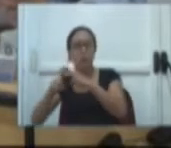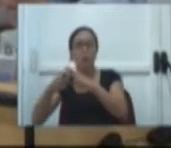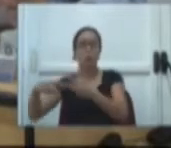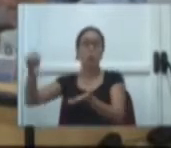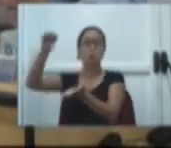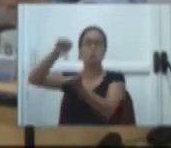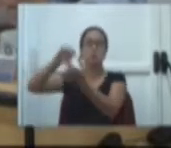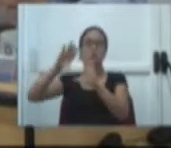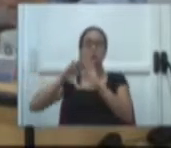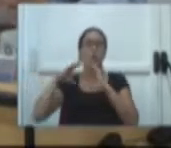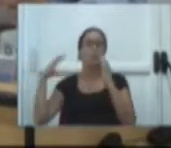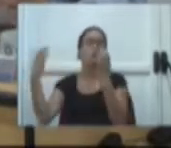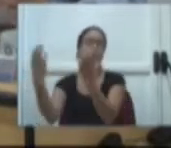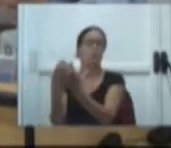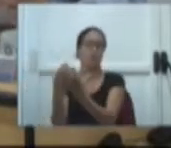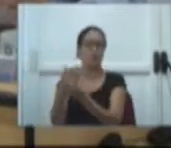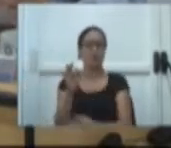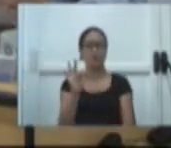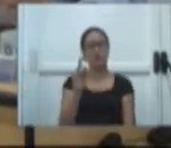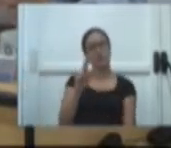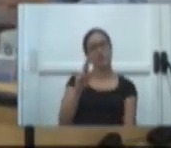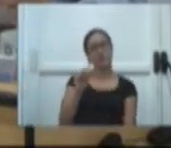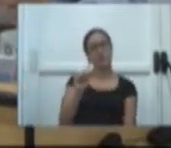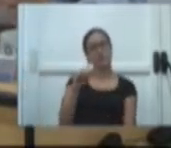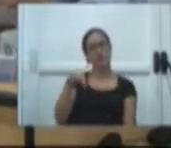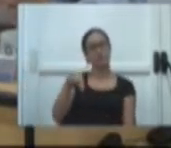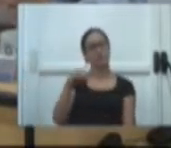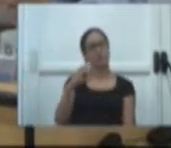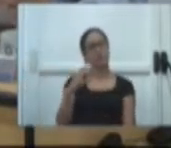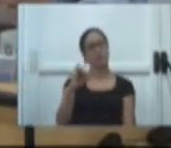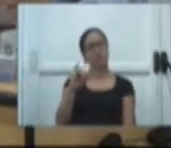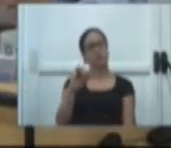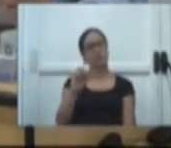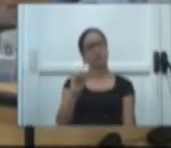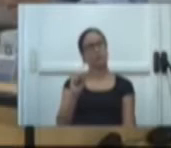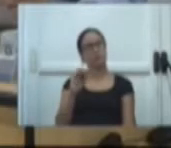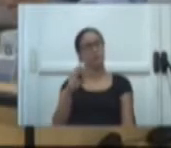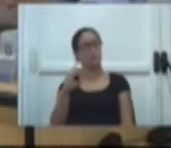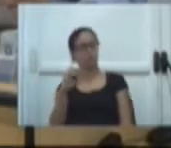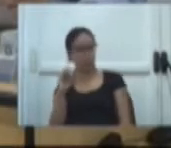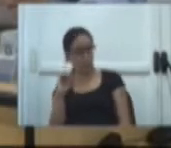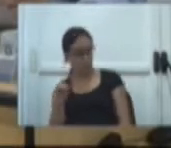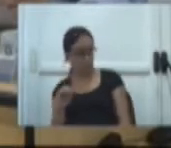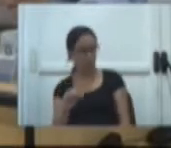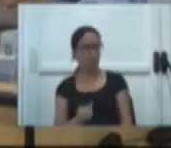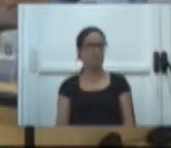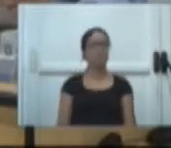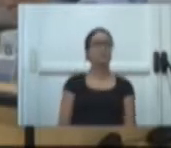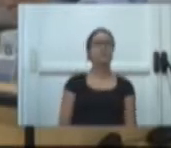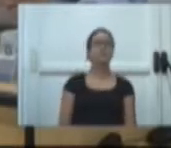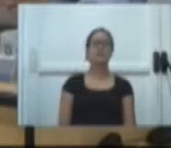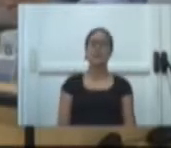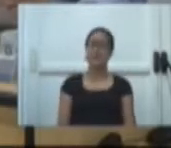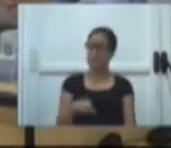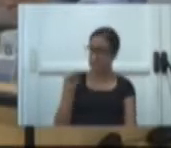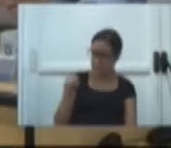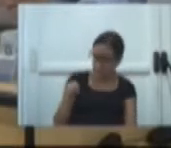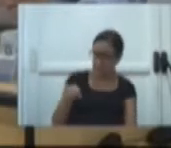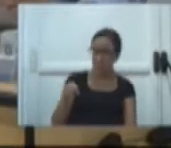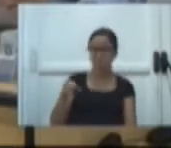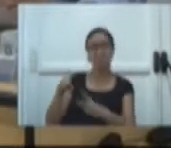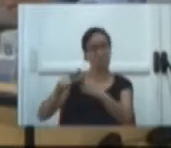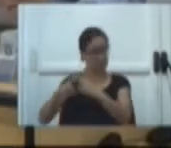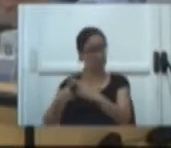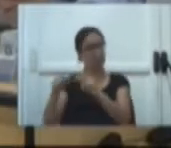Marques. Se negativo, qual a possibilidade de tomar as seguintes providências listadas abaixo, de acordo com